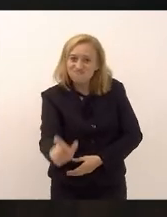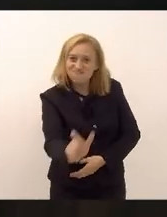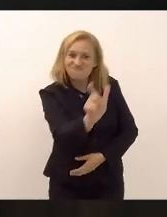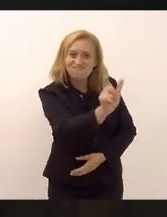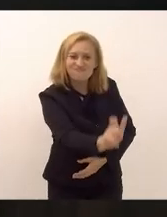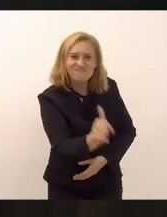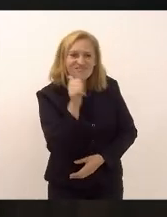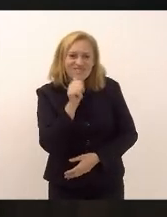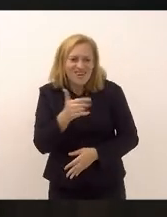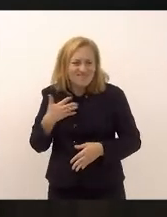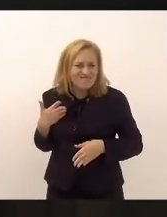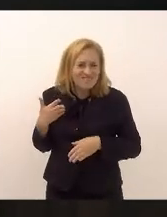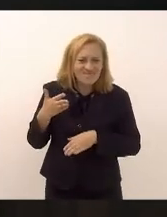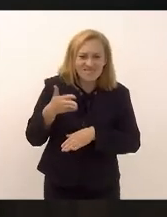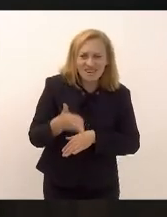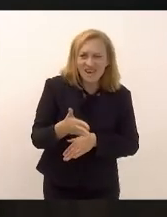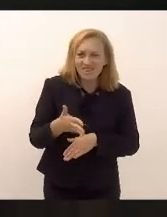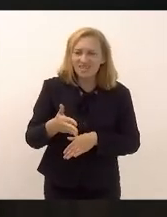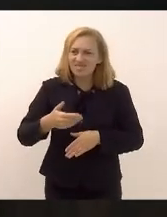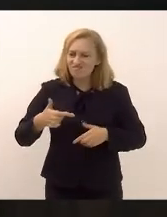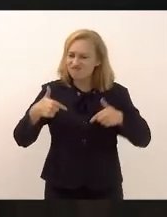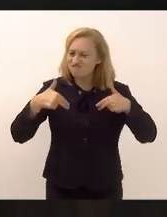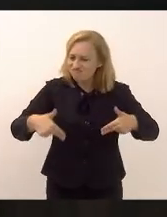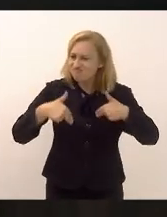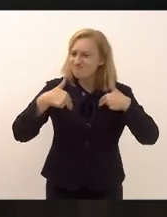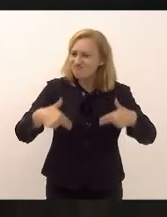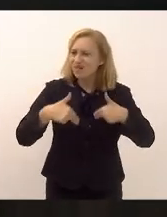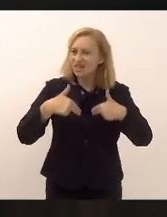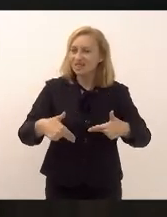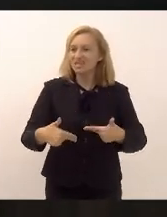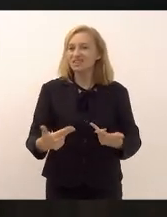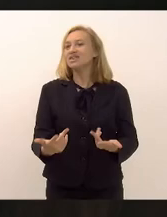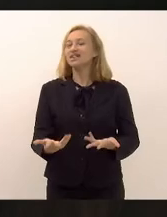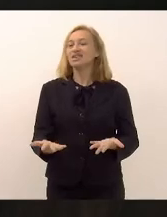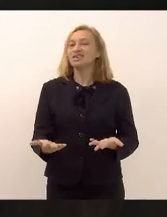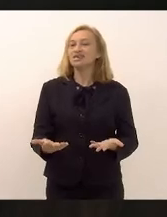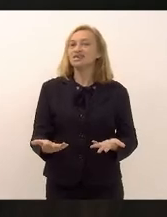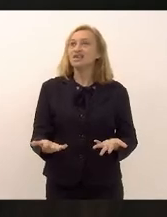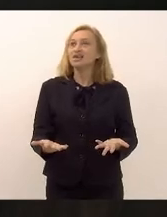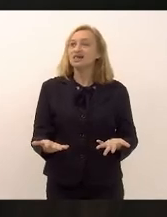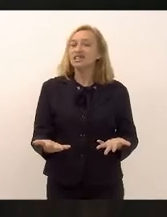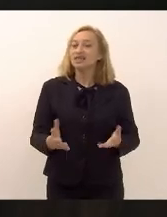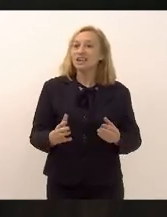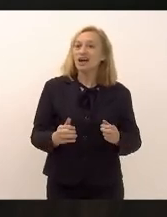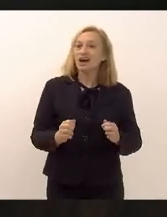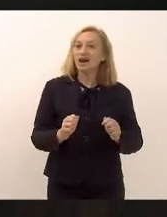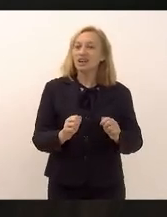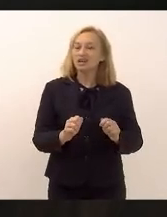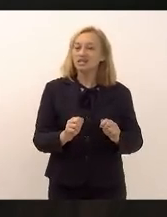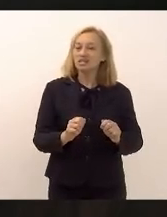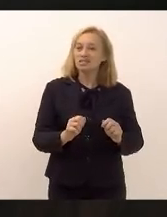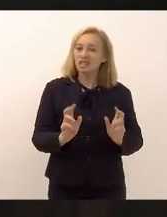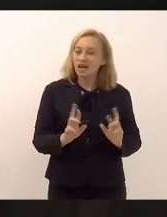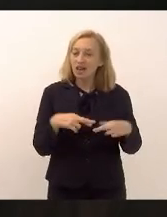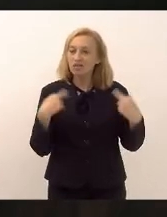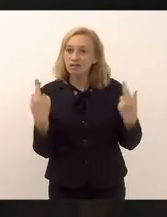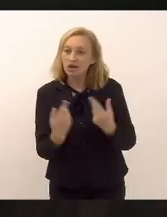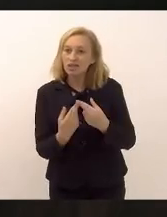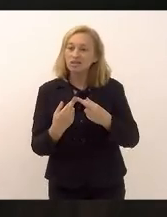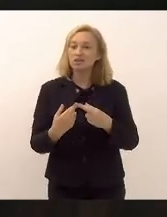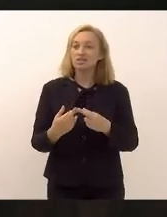participaram diretamente dessa militância e que estavam na Assembleia Constituinte, na Câmara